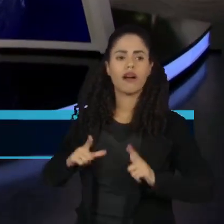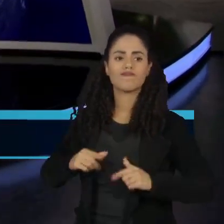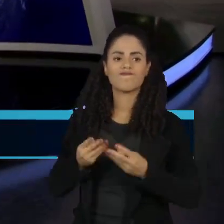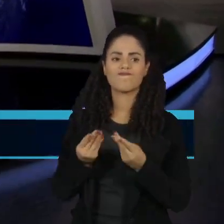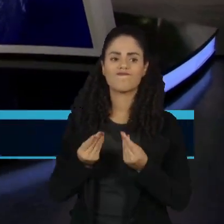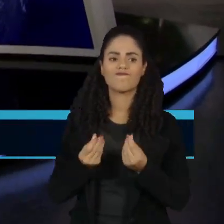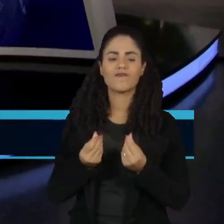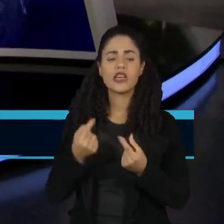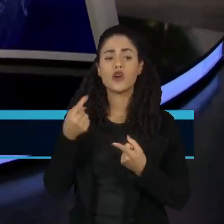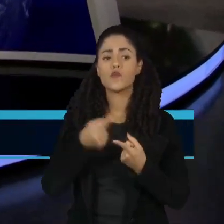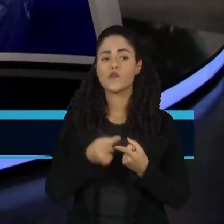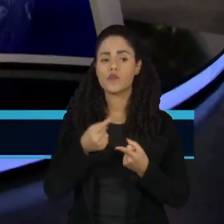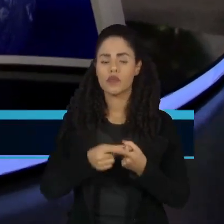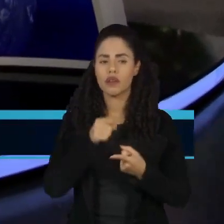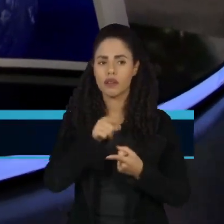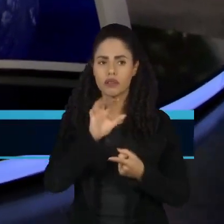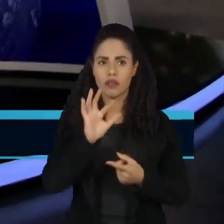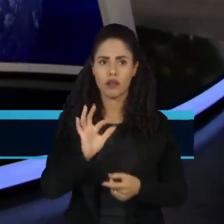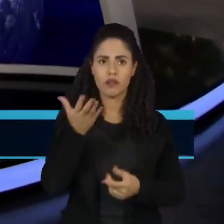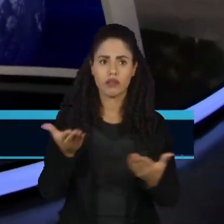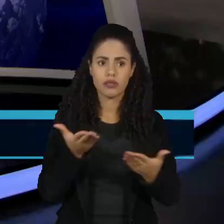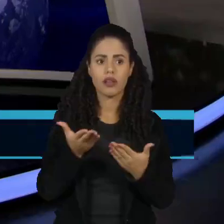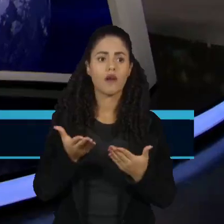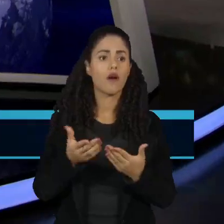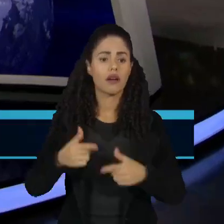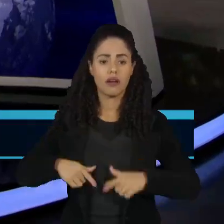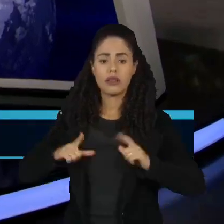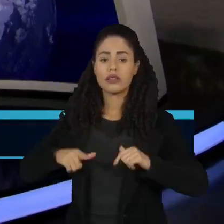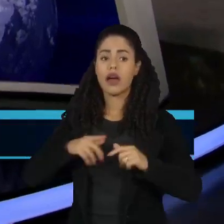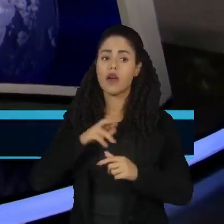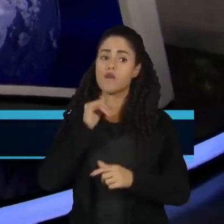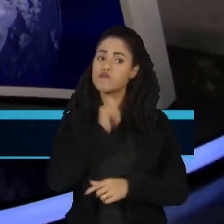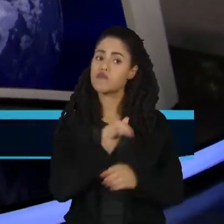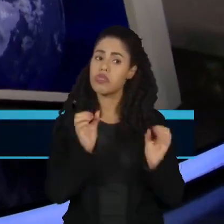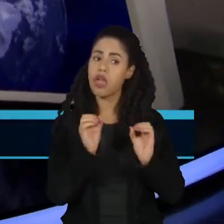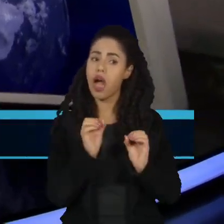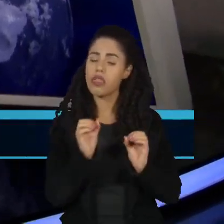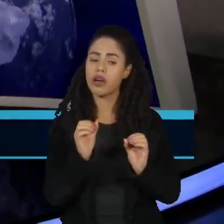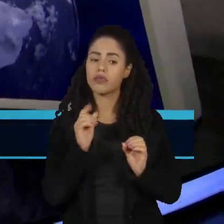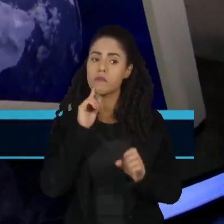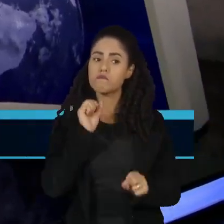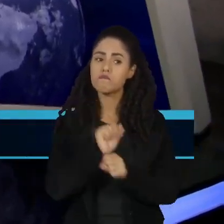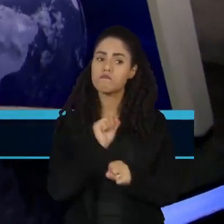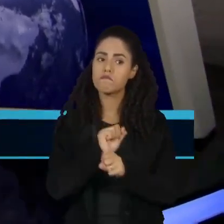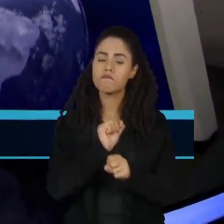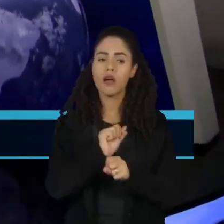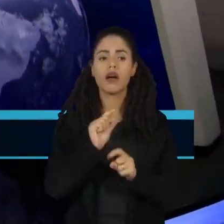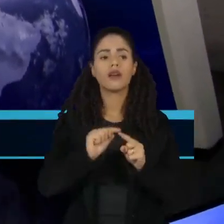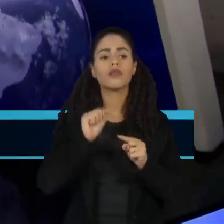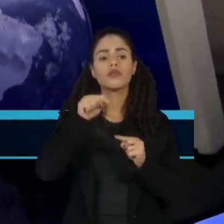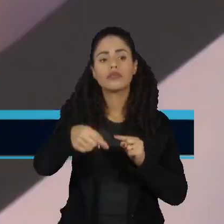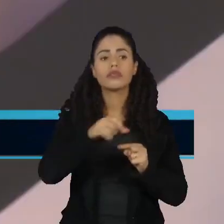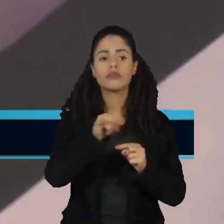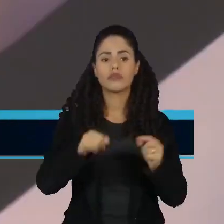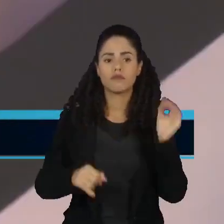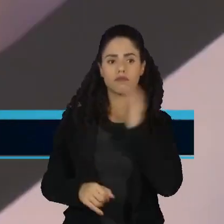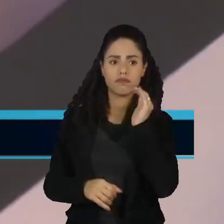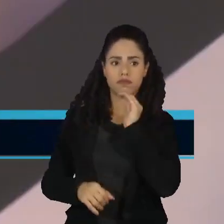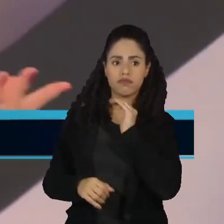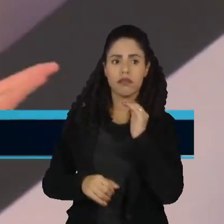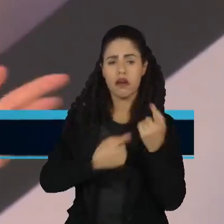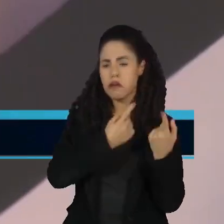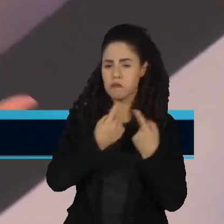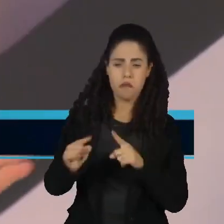a não reação ainda de Israel, porque muita coisa pode acontecer. Se você acelerar, que está escalando, se você acelerar essa